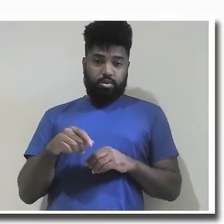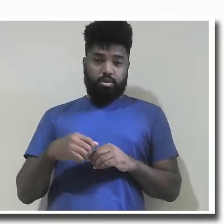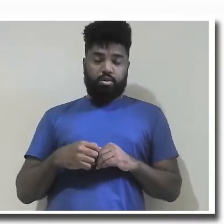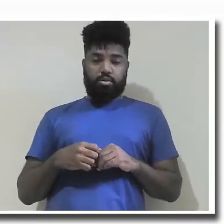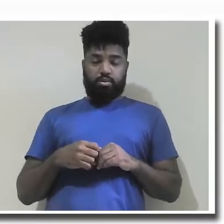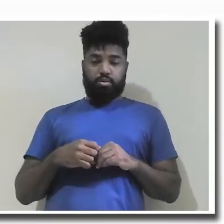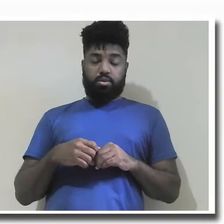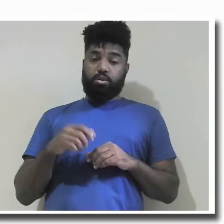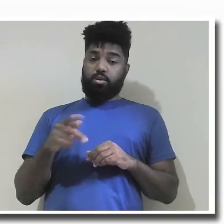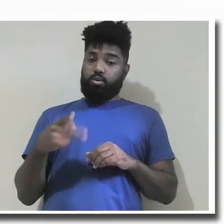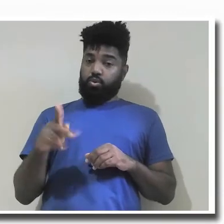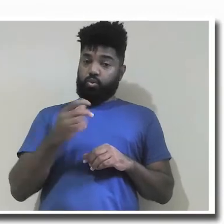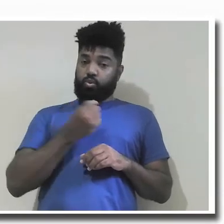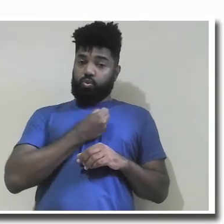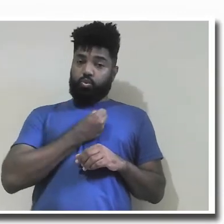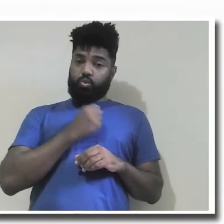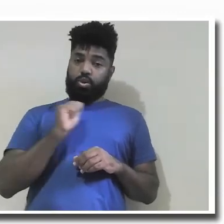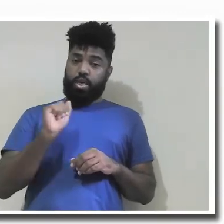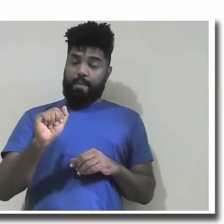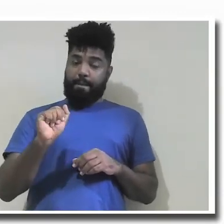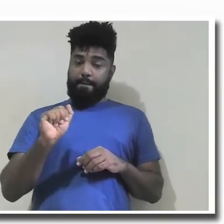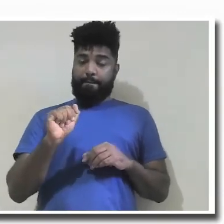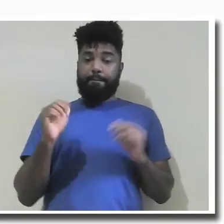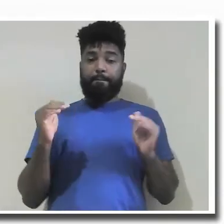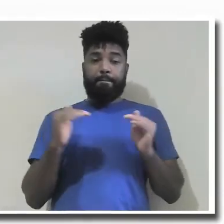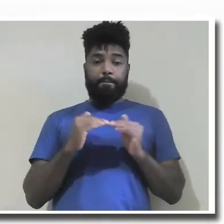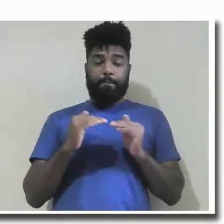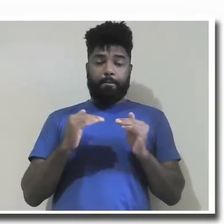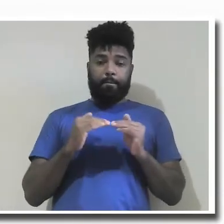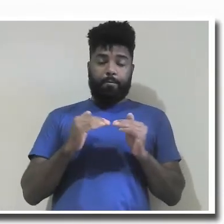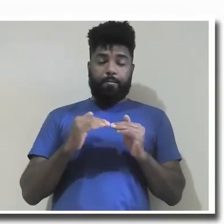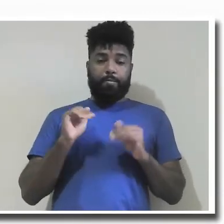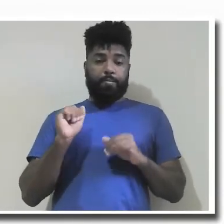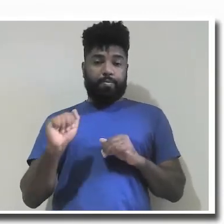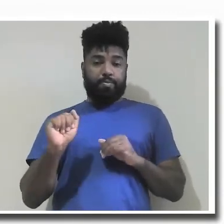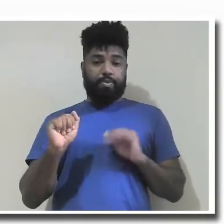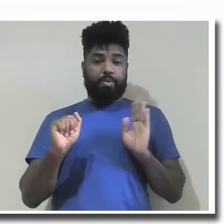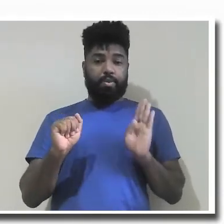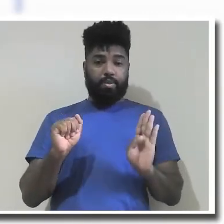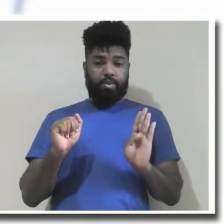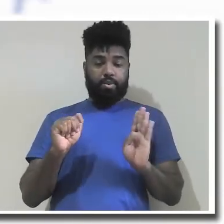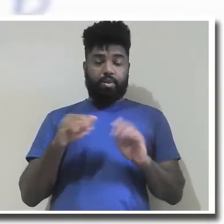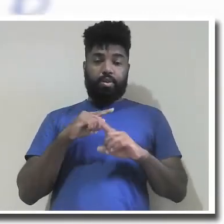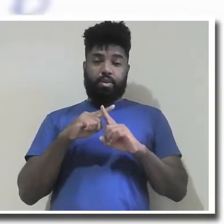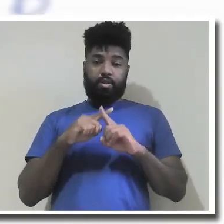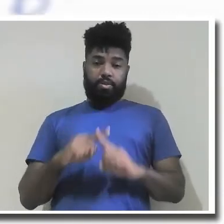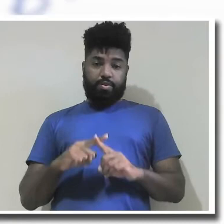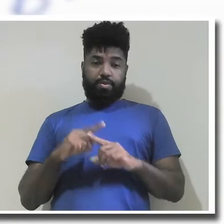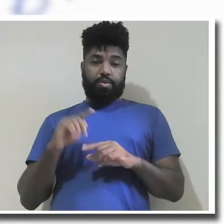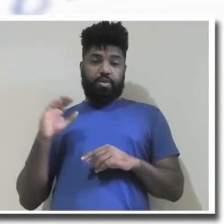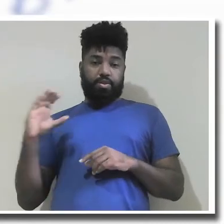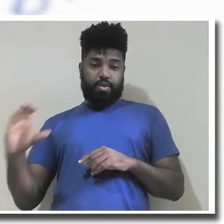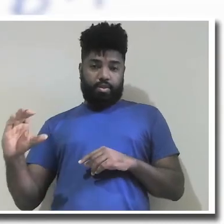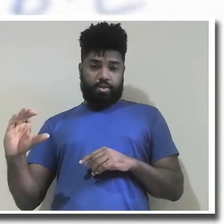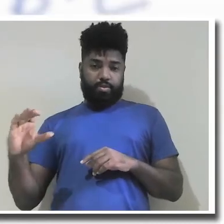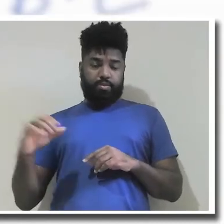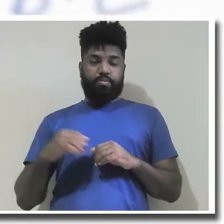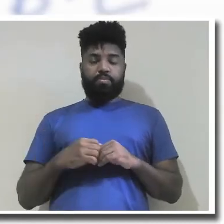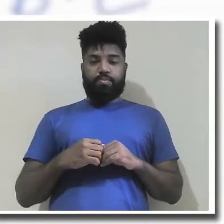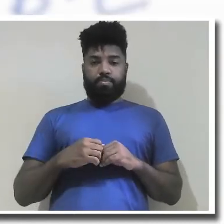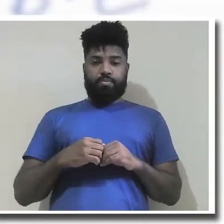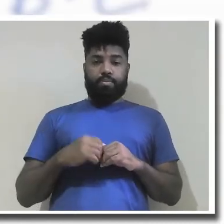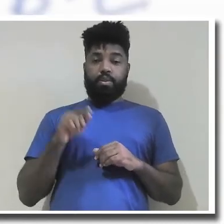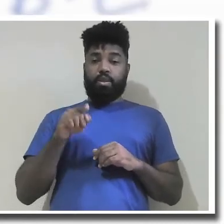o valor A é igual a B vezes C. Esse